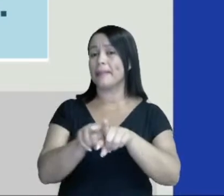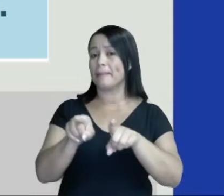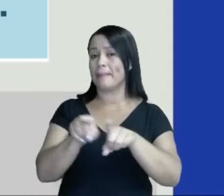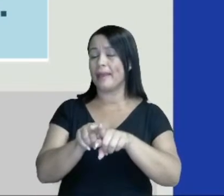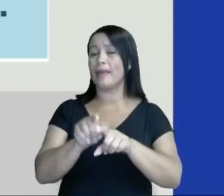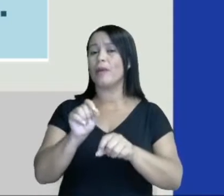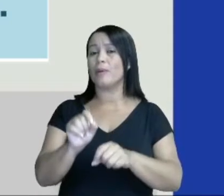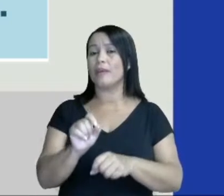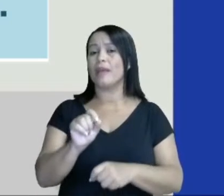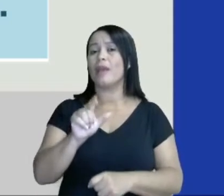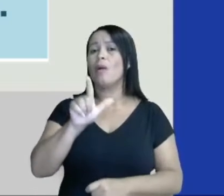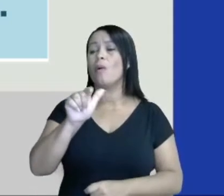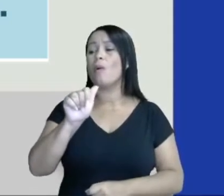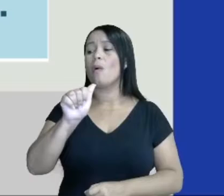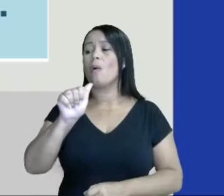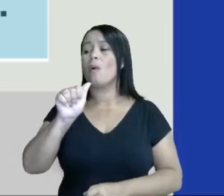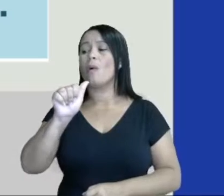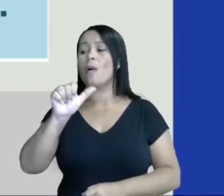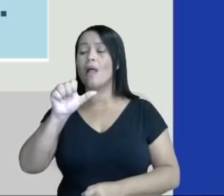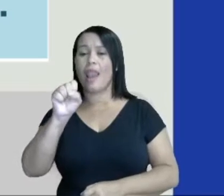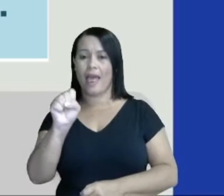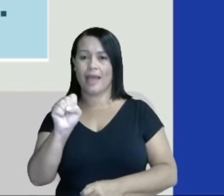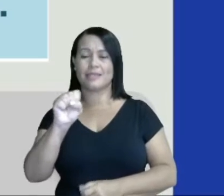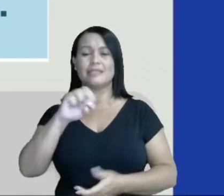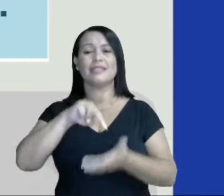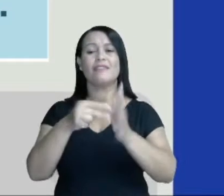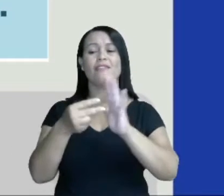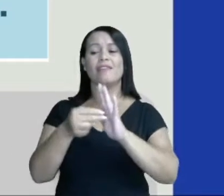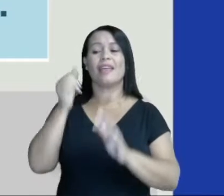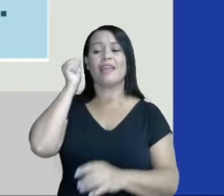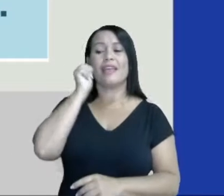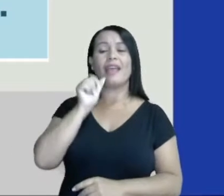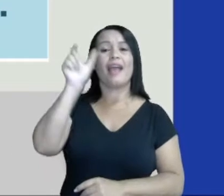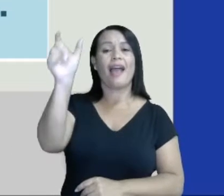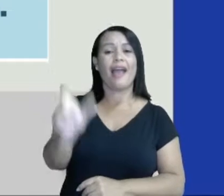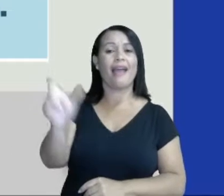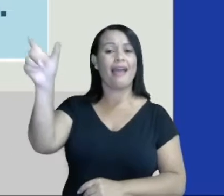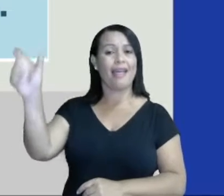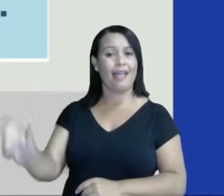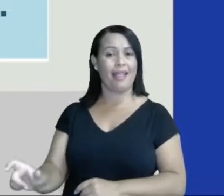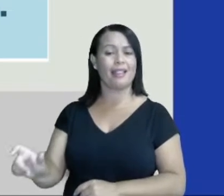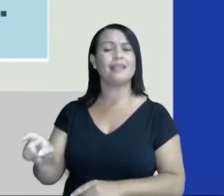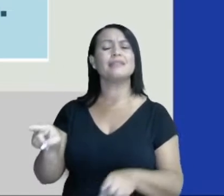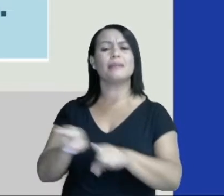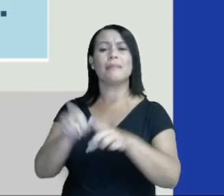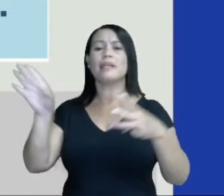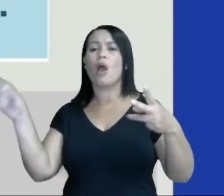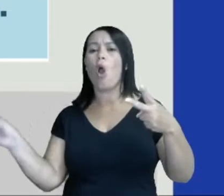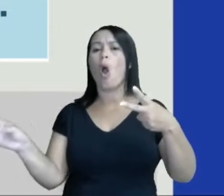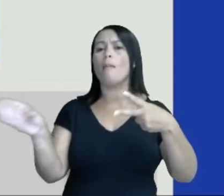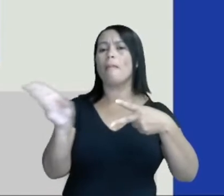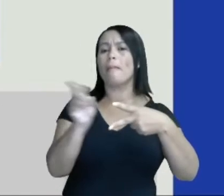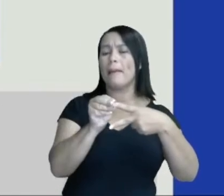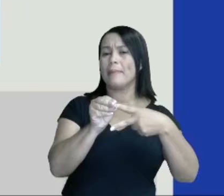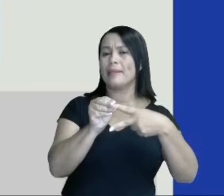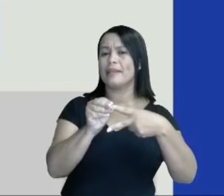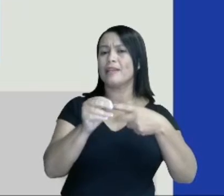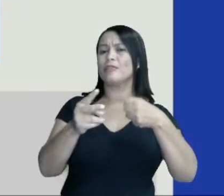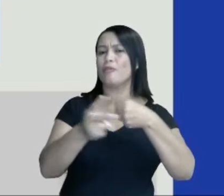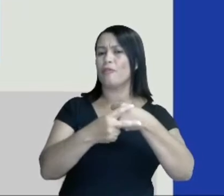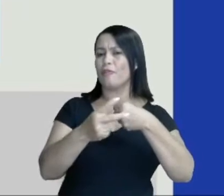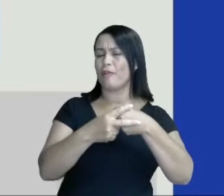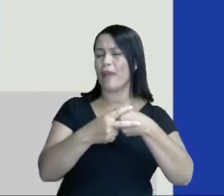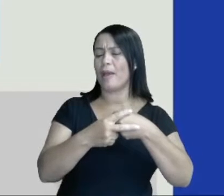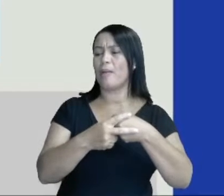também esse las significa elas, certo? Então, também está complementando o verbo. E